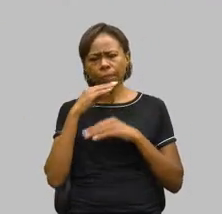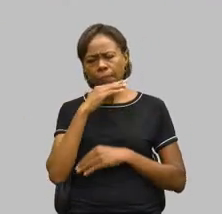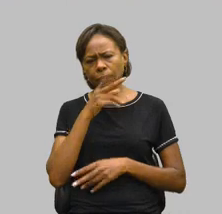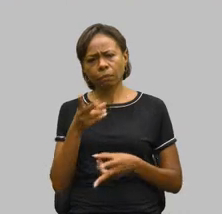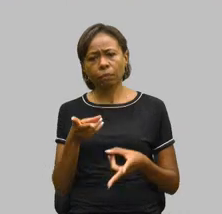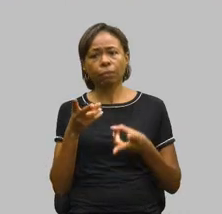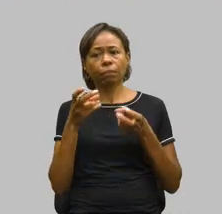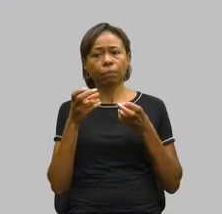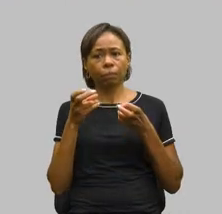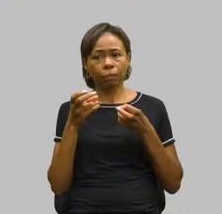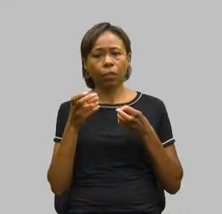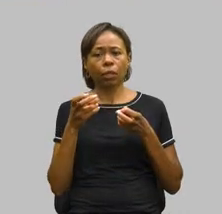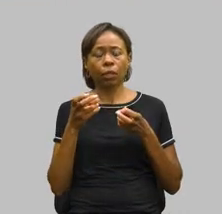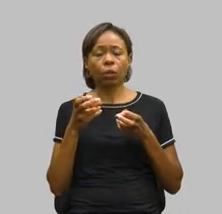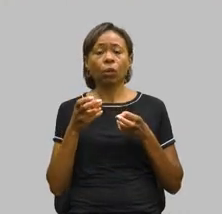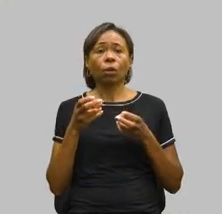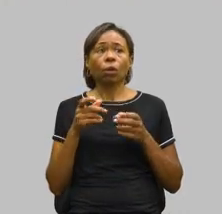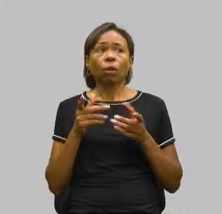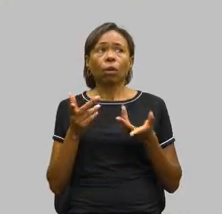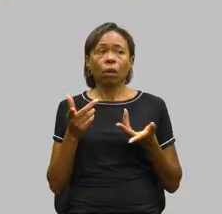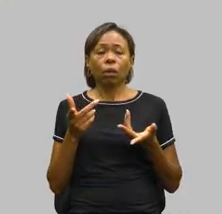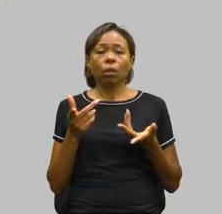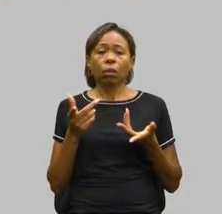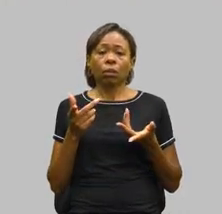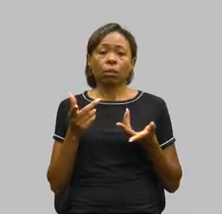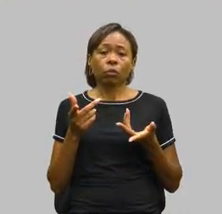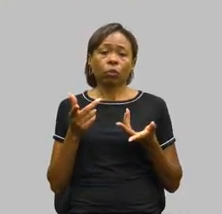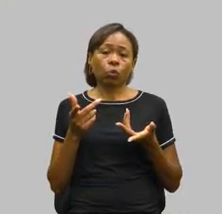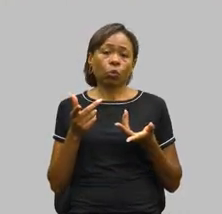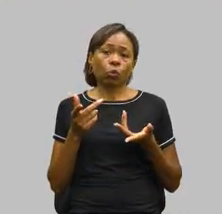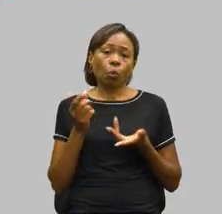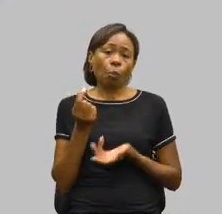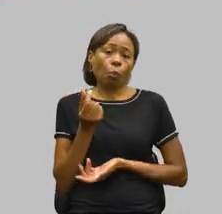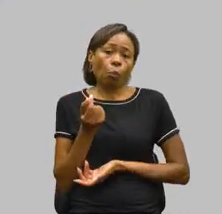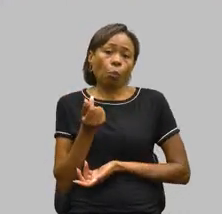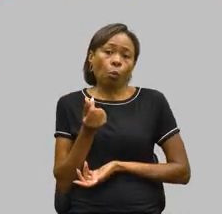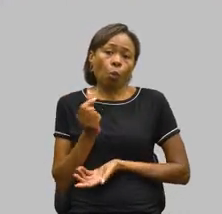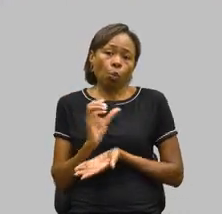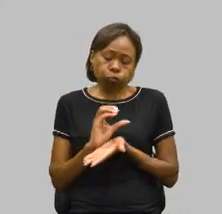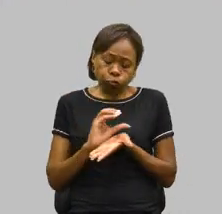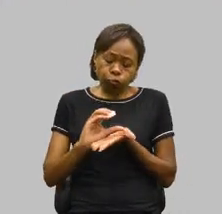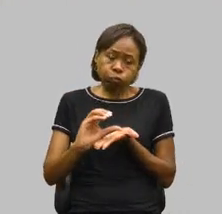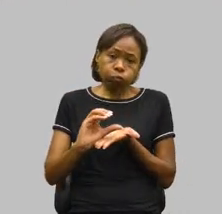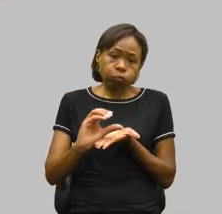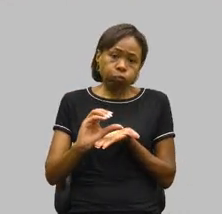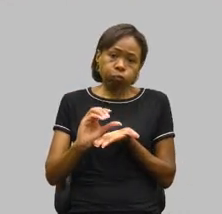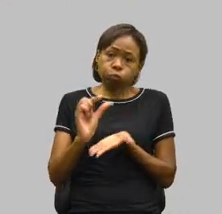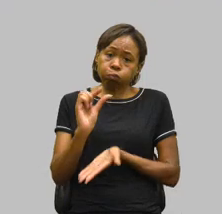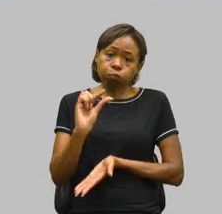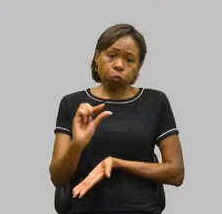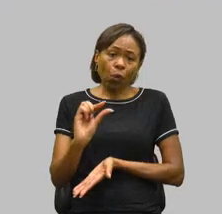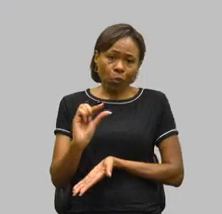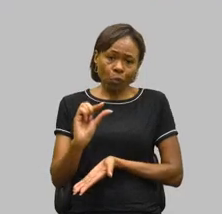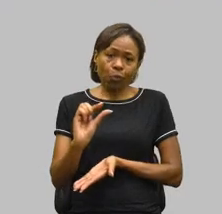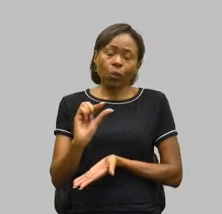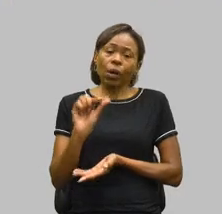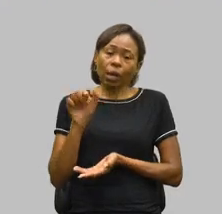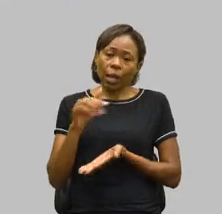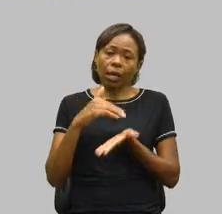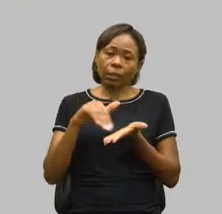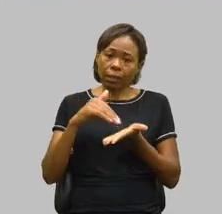secretária inclusive com o baixo investimento que é feito na Secretaria de Defesa Social né na